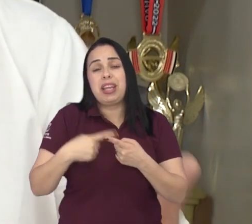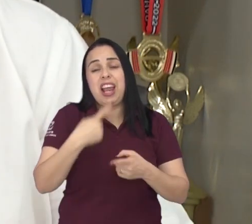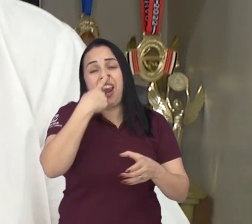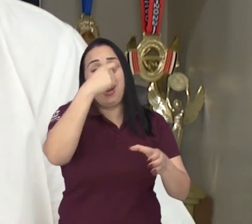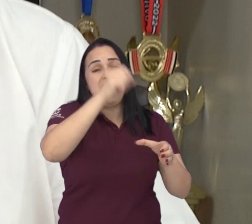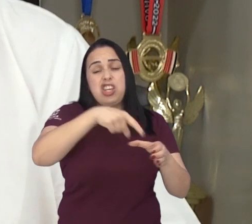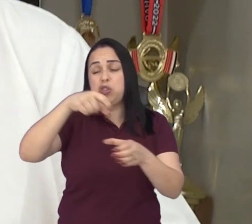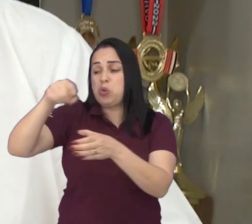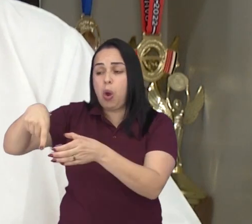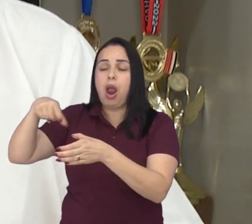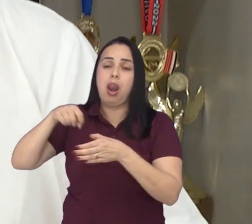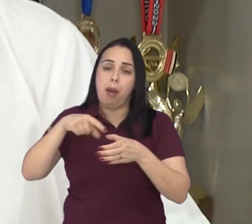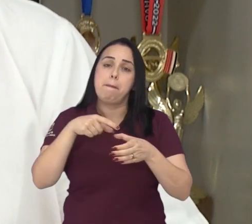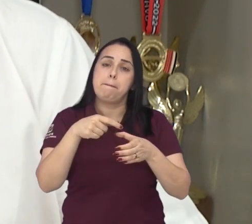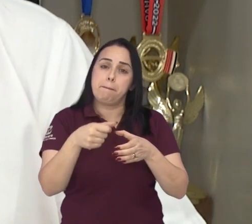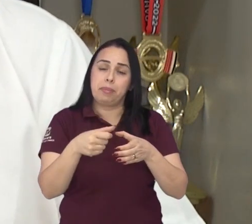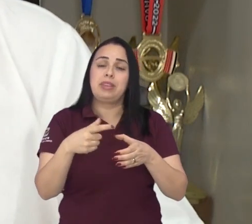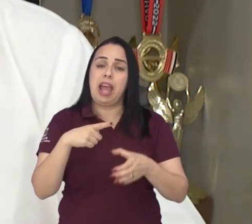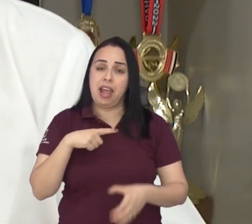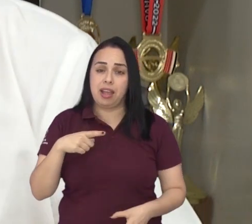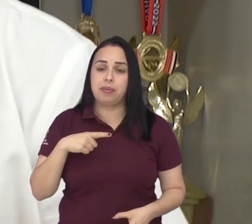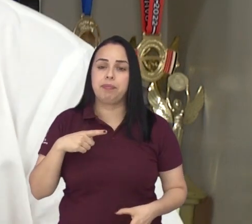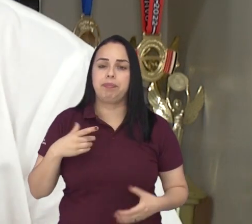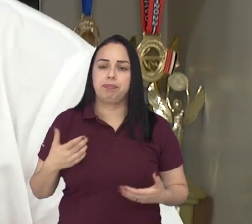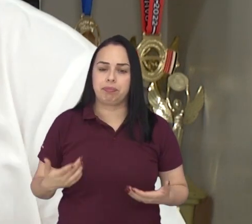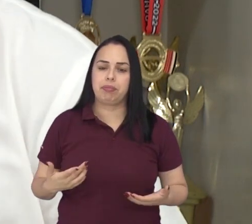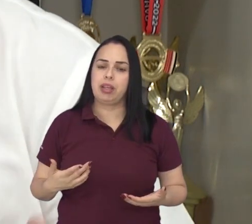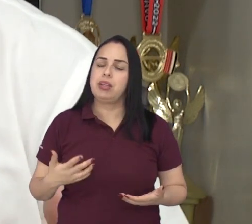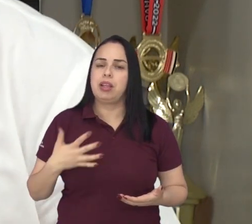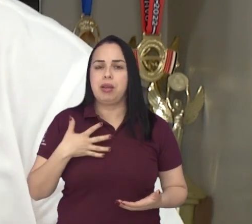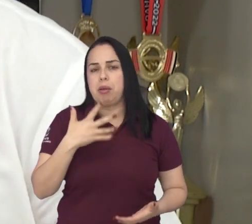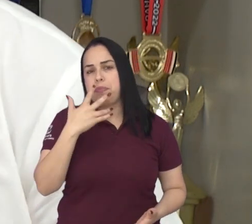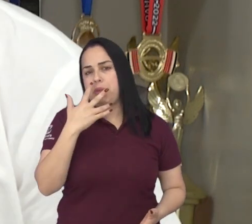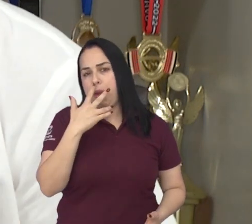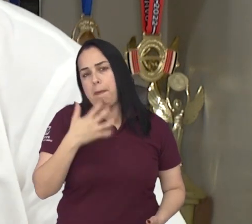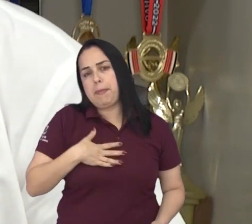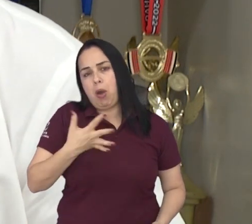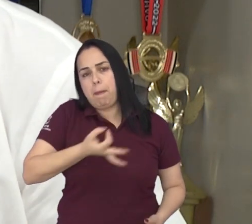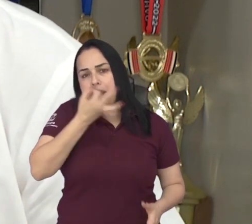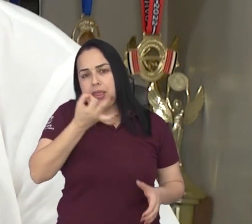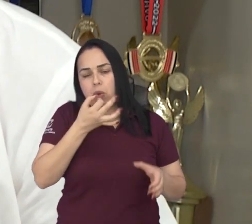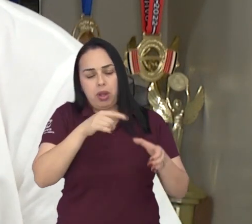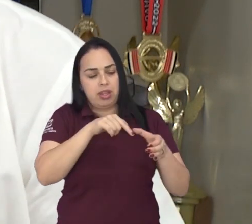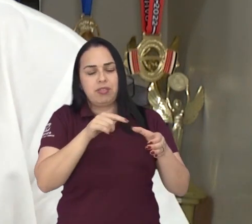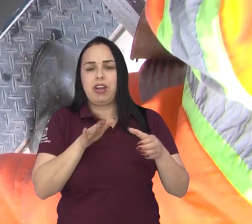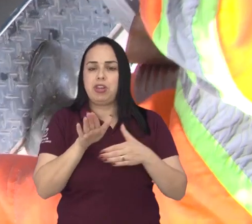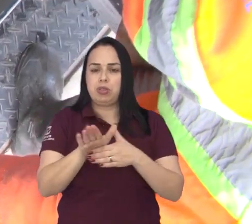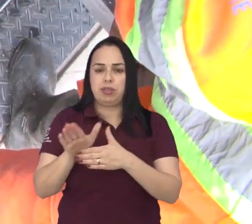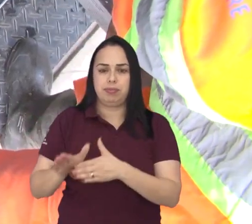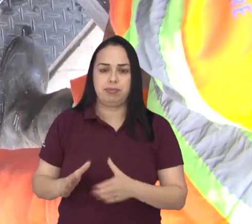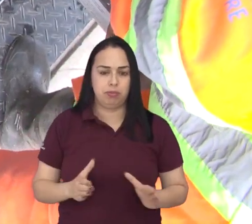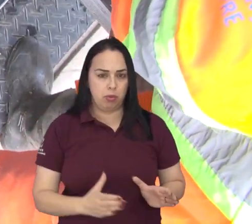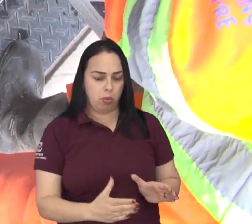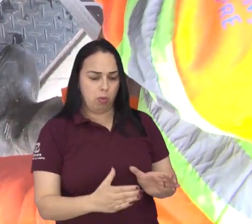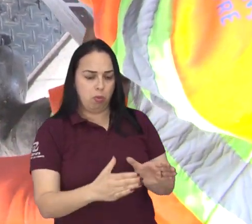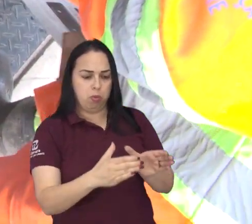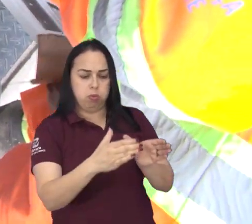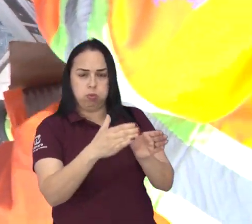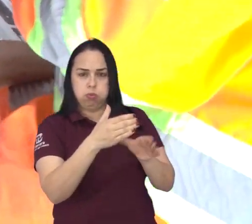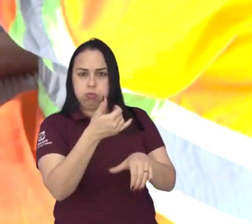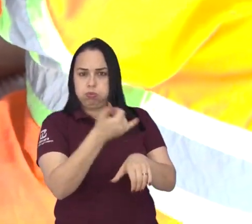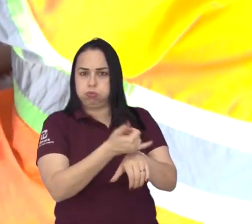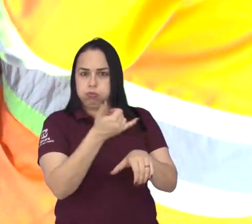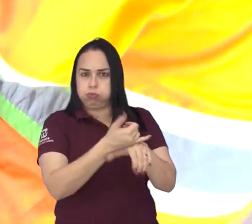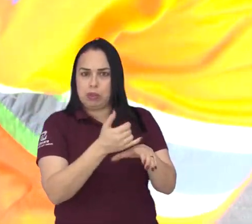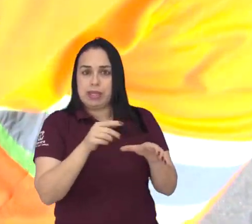do lixo, principalmente o lixo orgânico, eu acho que essas lixeiras vão ajudar muito. As caixas metálicas